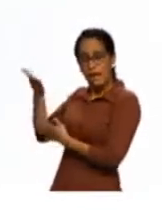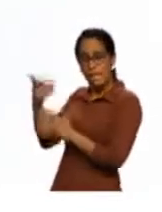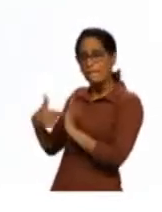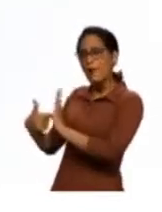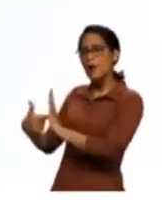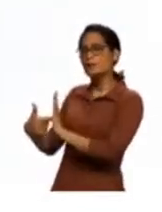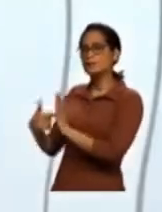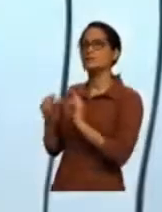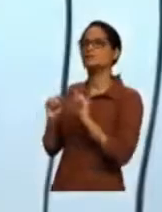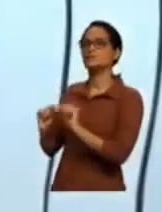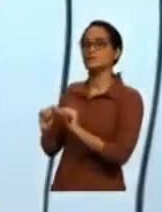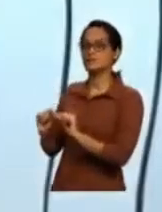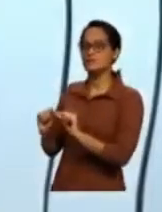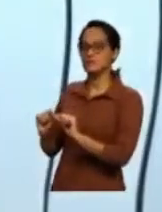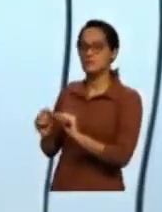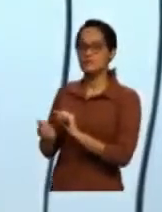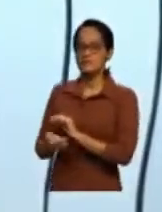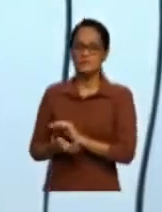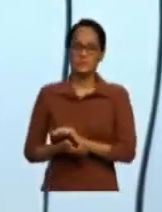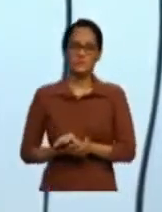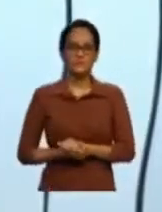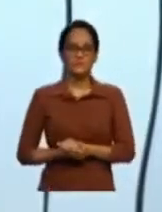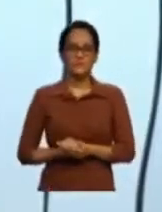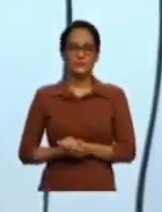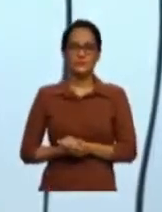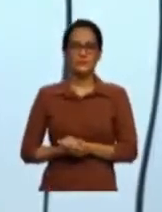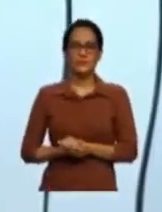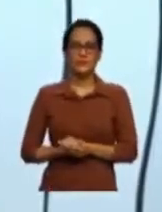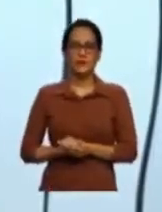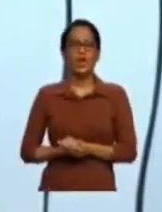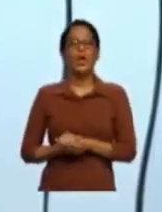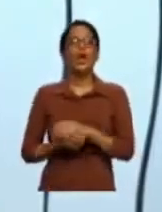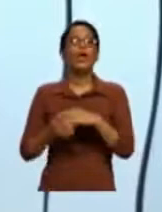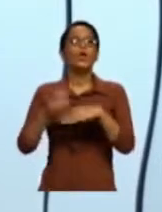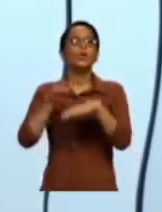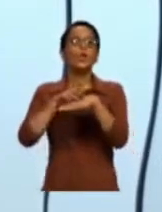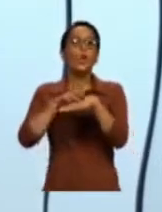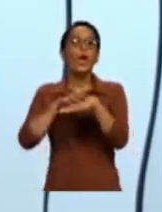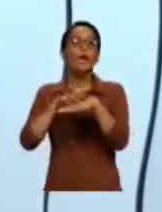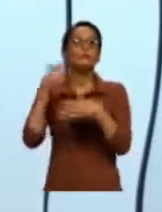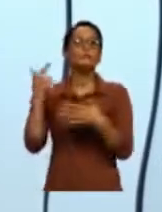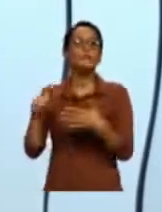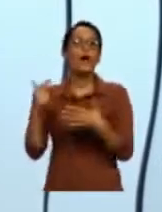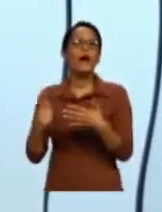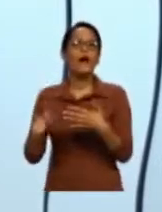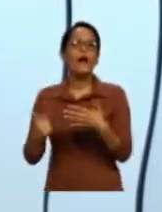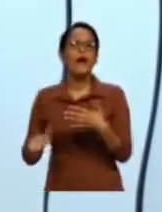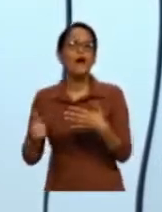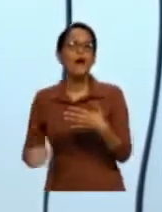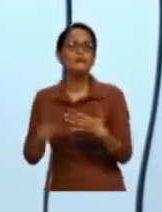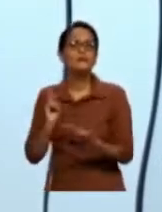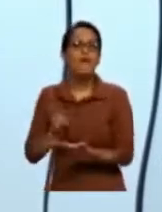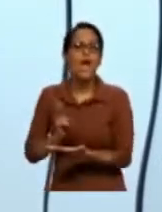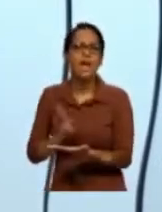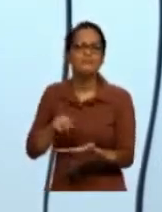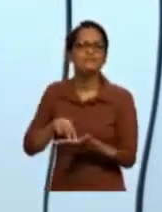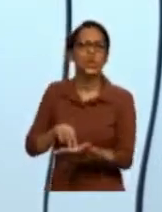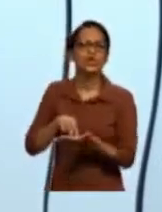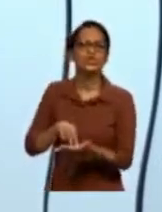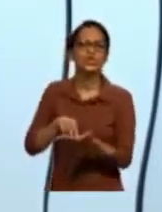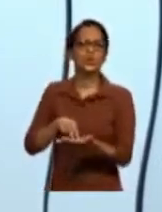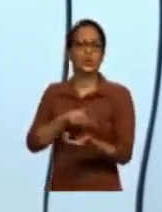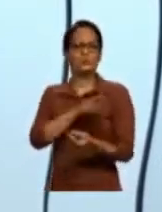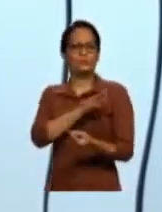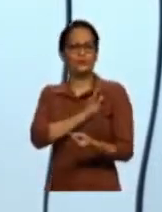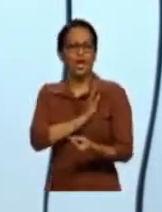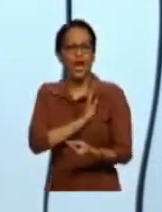mostrar? Que as doenças crônicas, como doenças cardiovasculares, diabetes